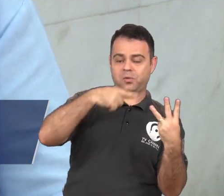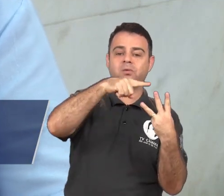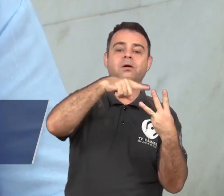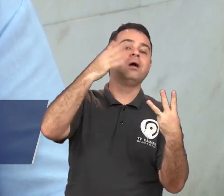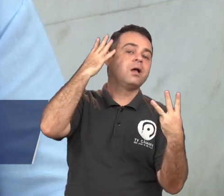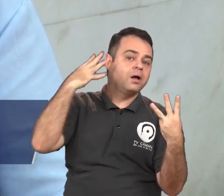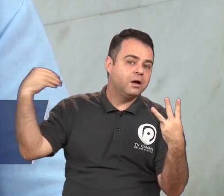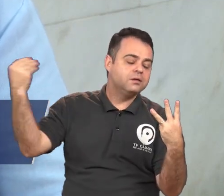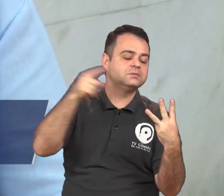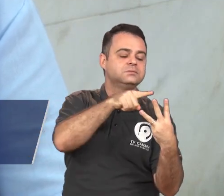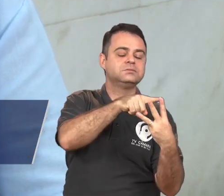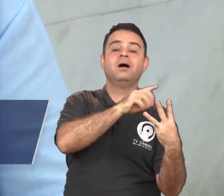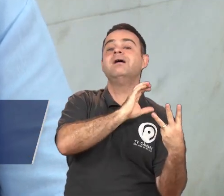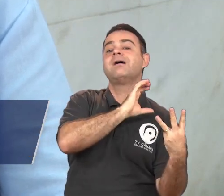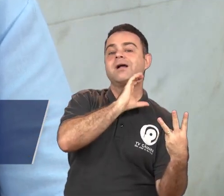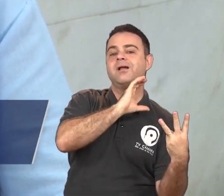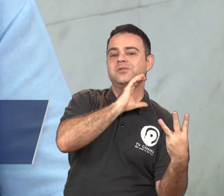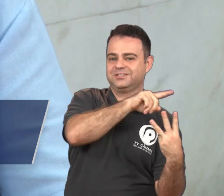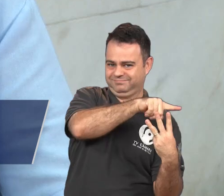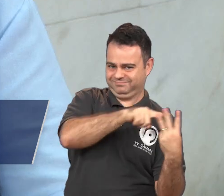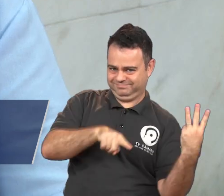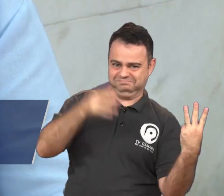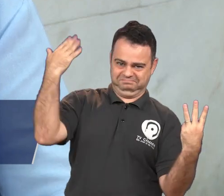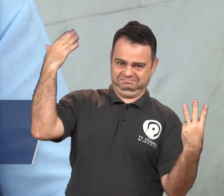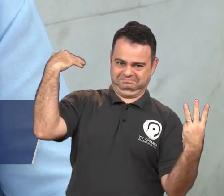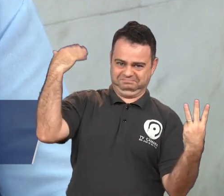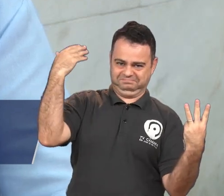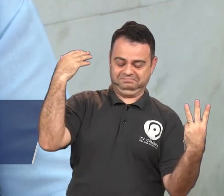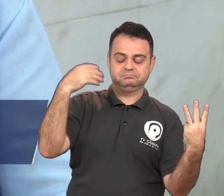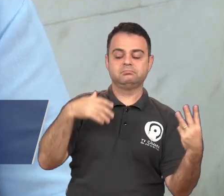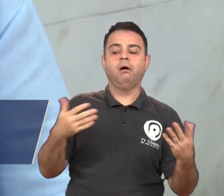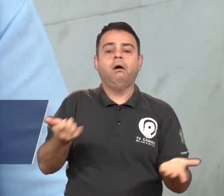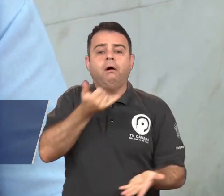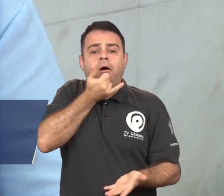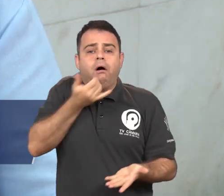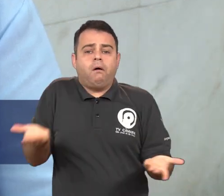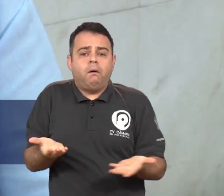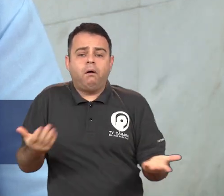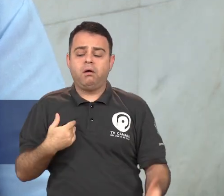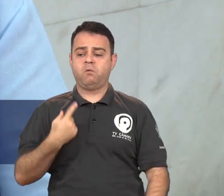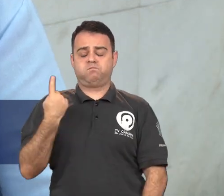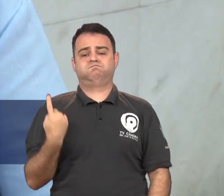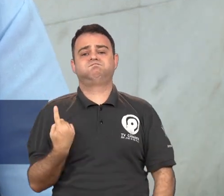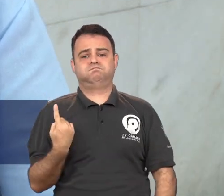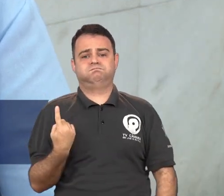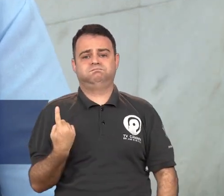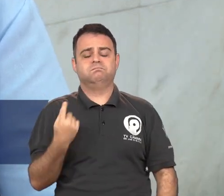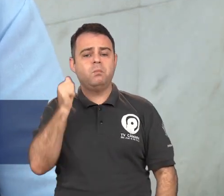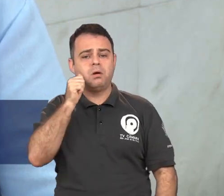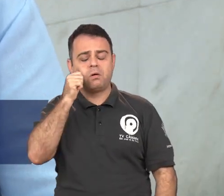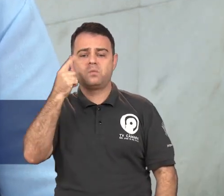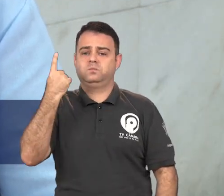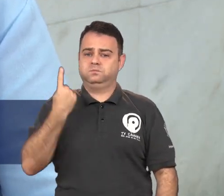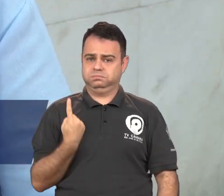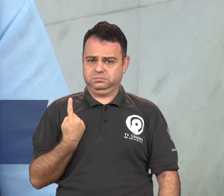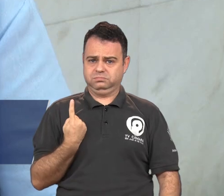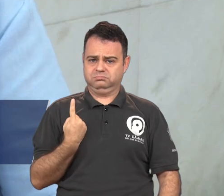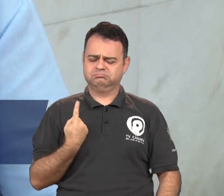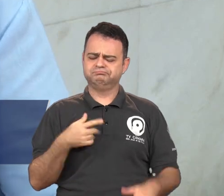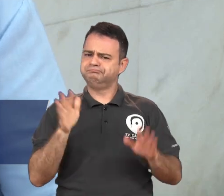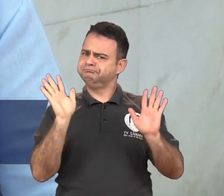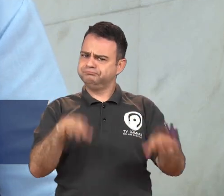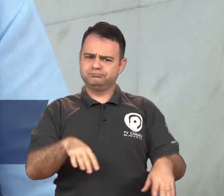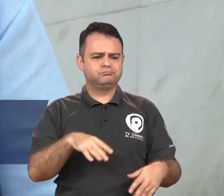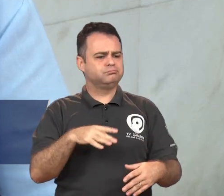e a vereadora Cláudia de Júli. E esse mandato agora, somente uma vereadora. Mas eu não